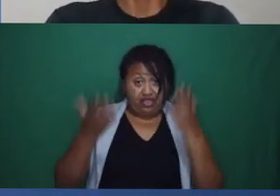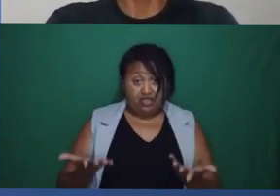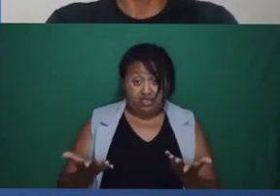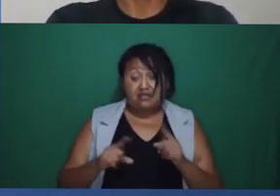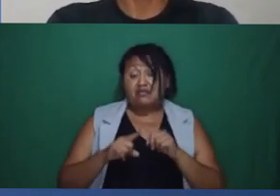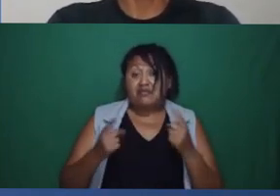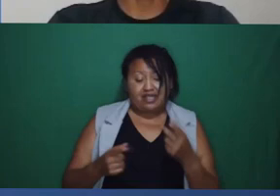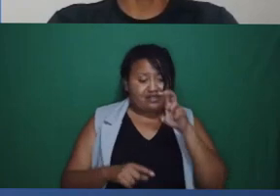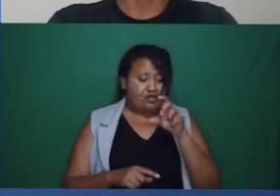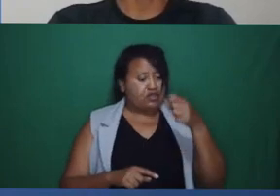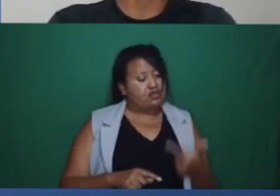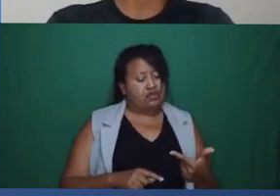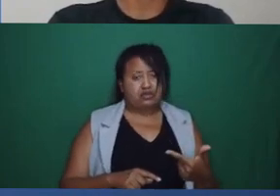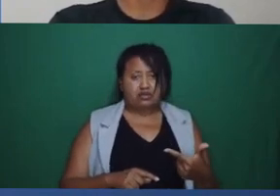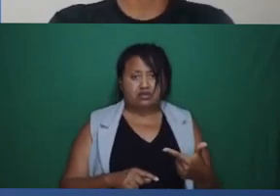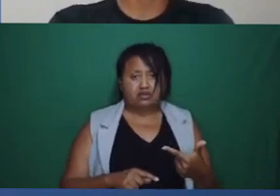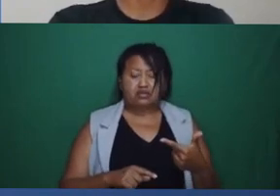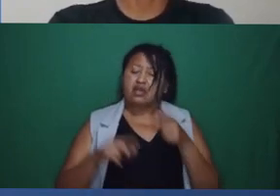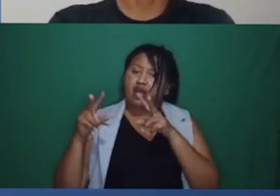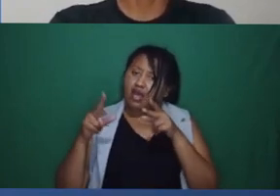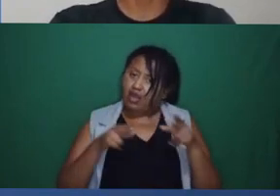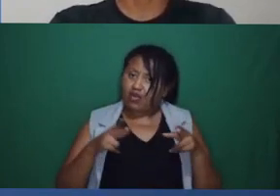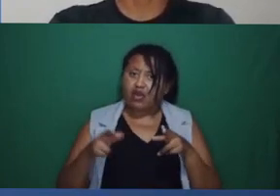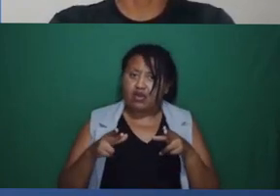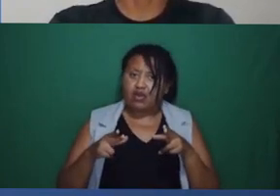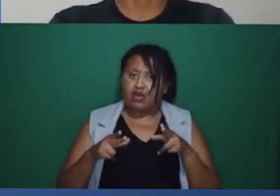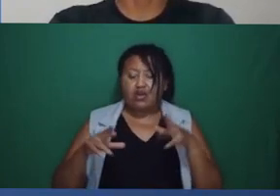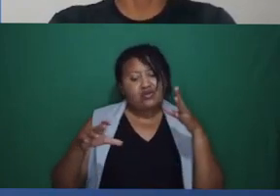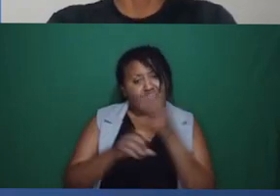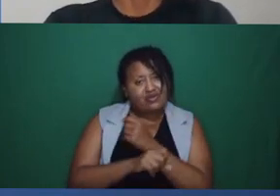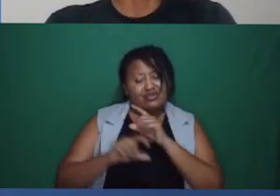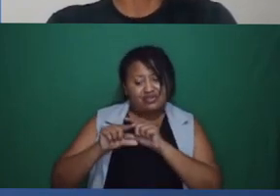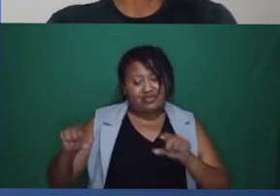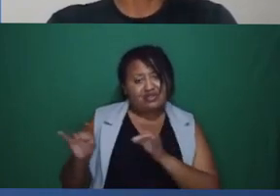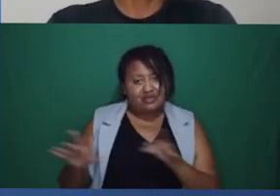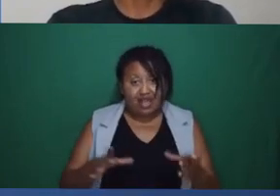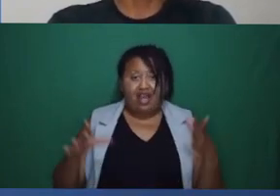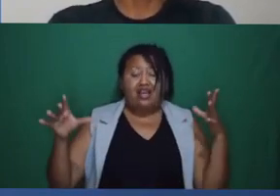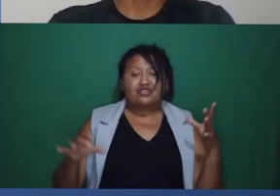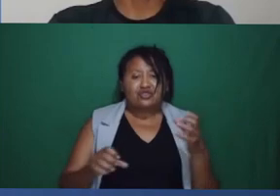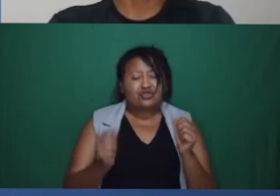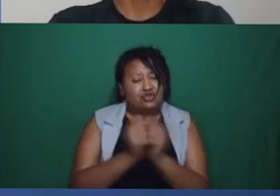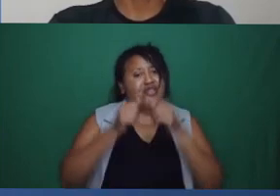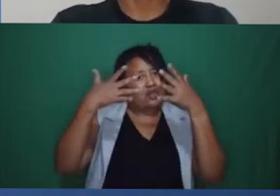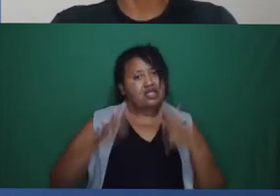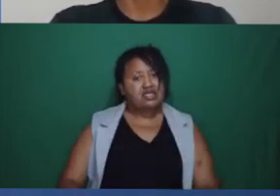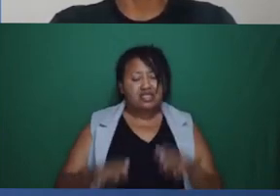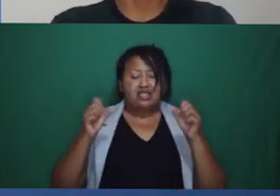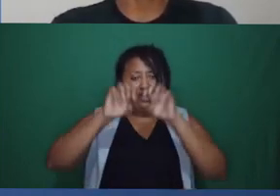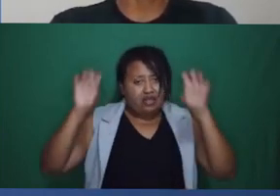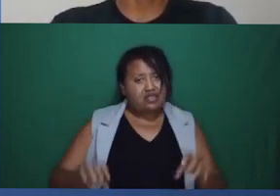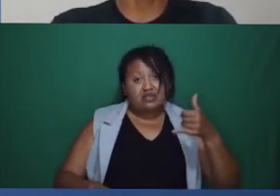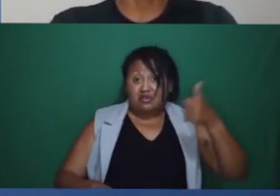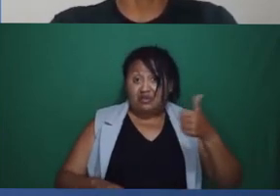mas 52 é igual o total de bilhetes montando assim uma equação do primeiro